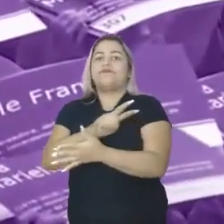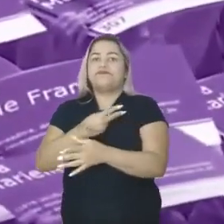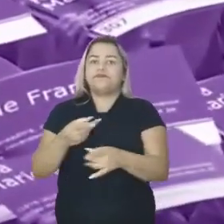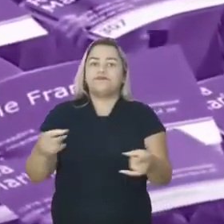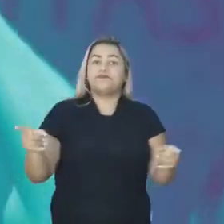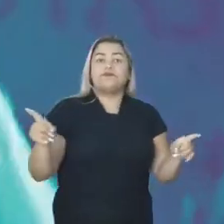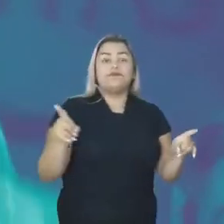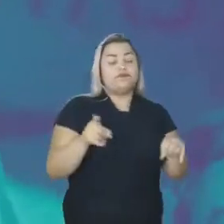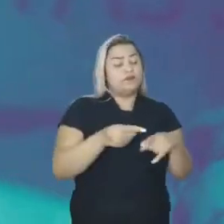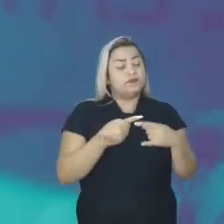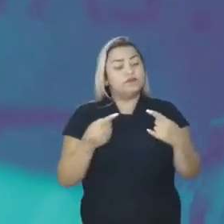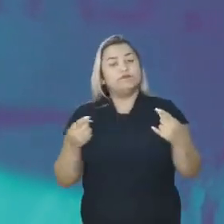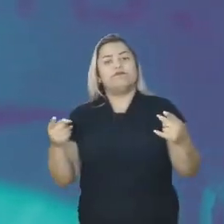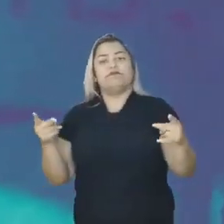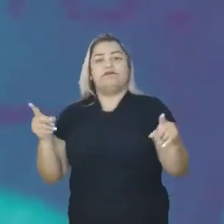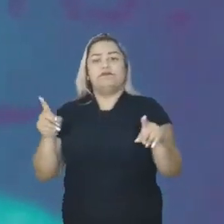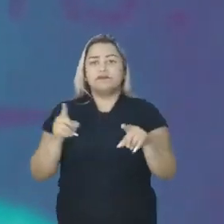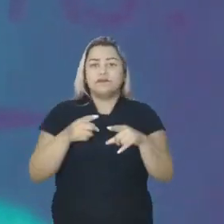acontecer.